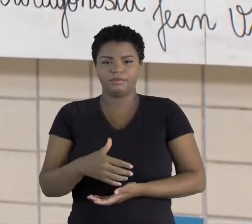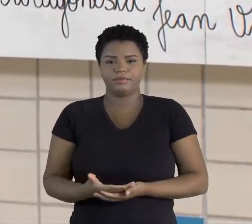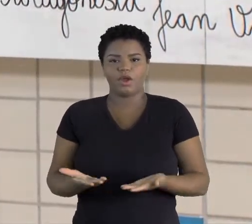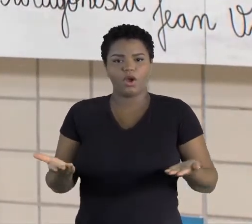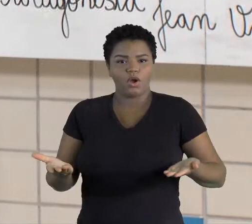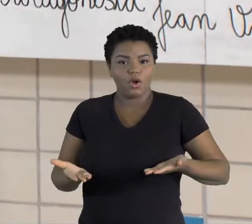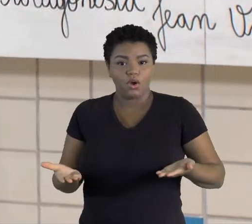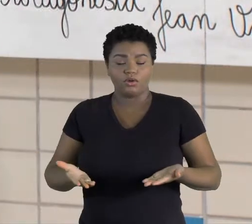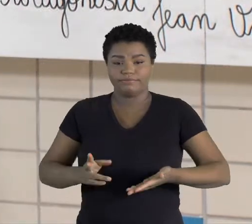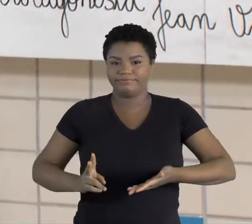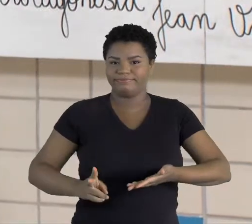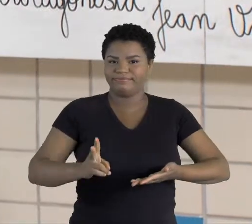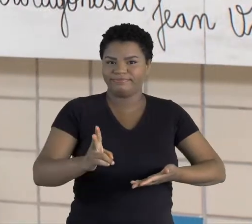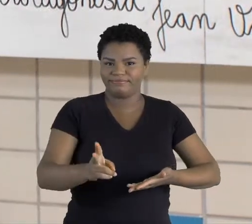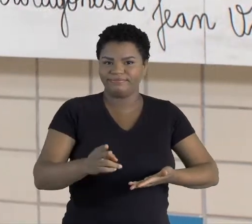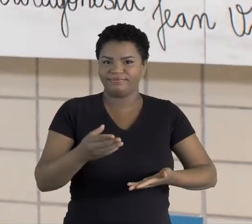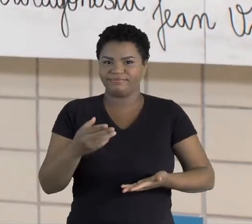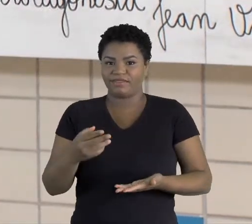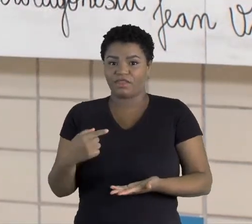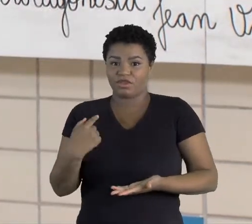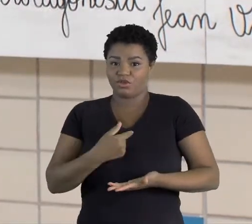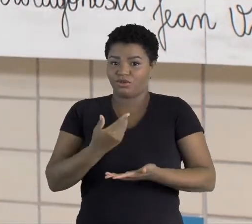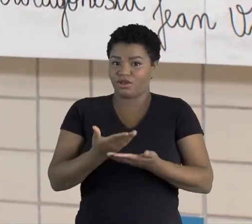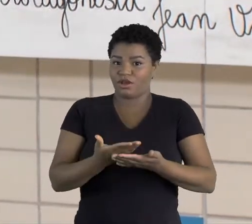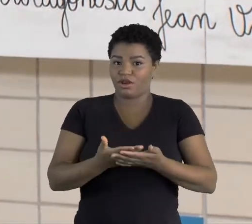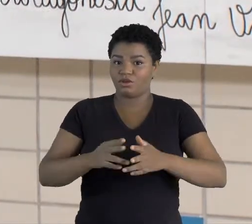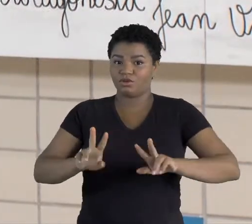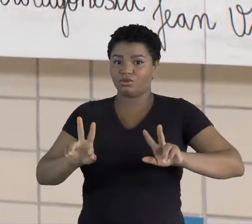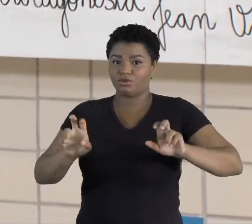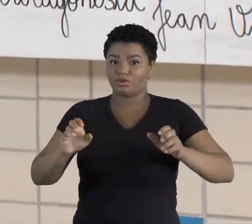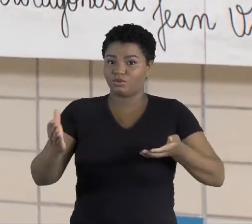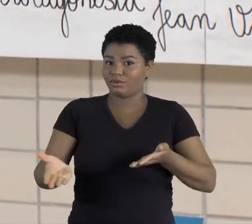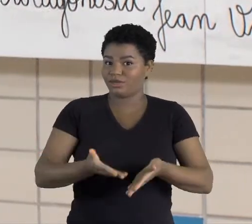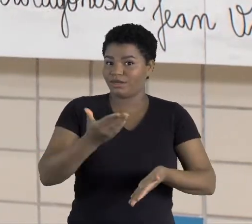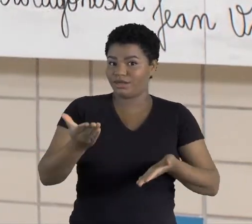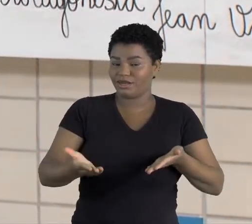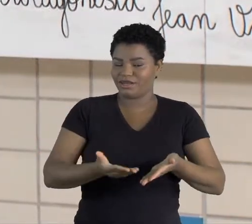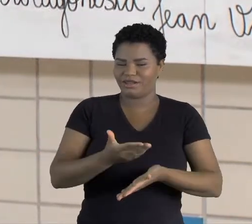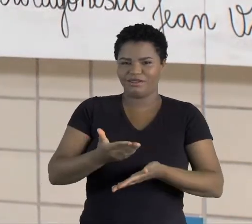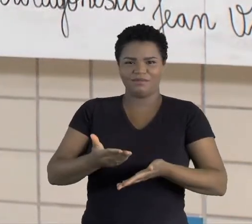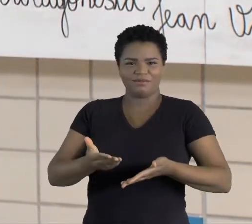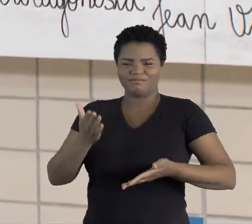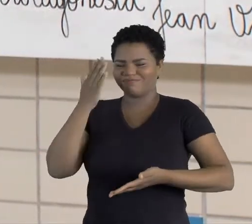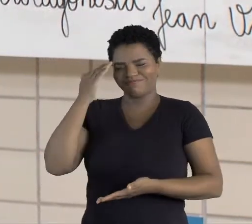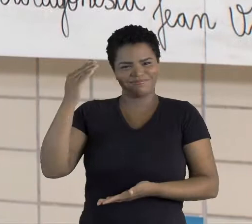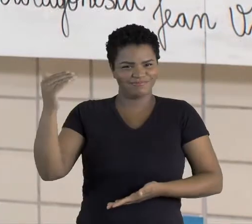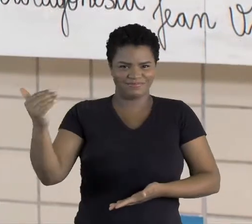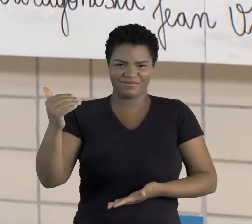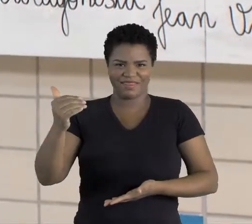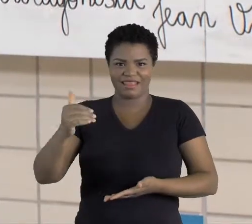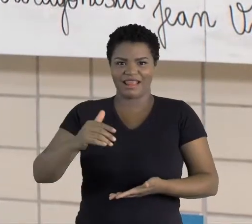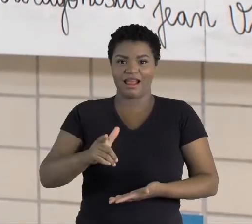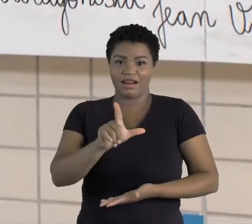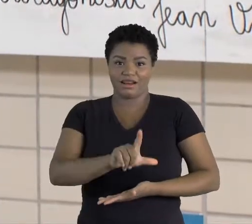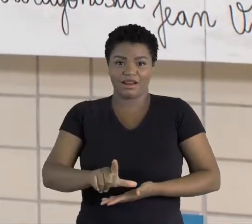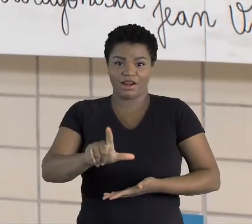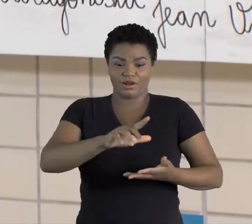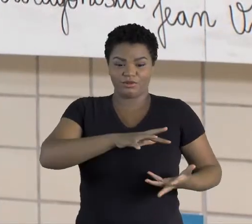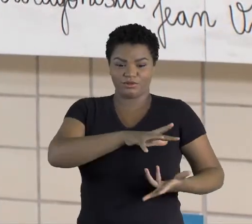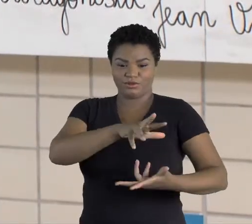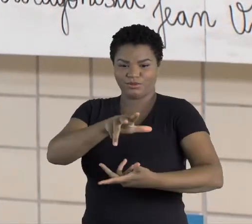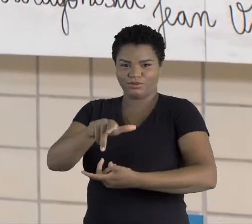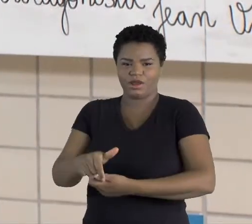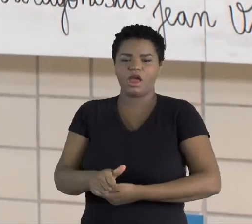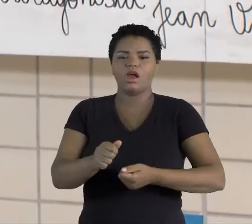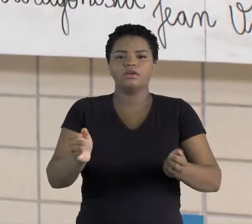vamos continuar a nossa aula sobre essa obra-prima da literatura universal, Os Miseráveis, do